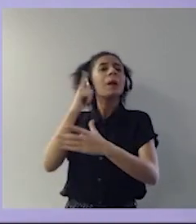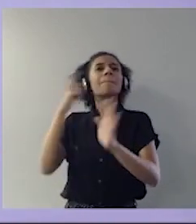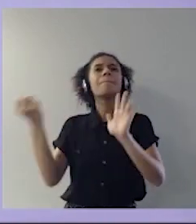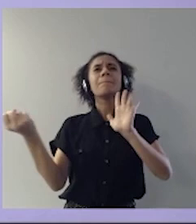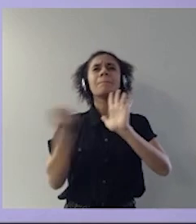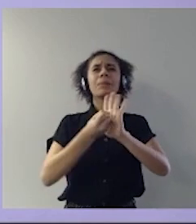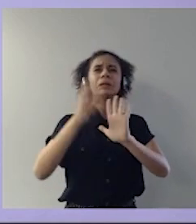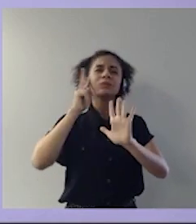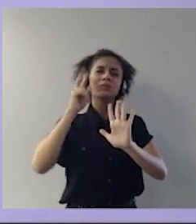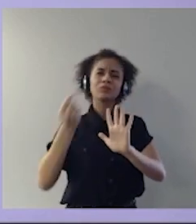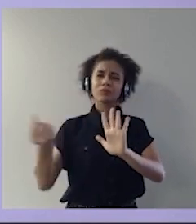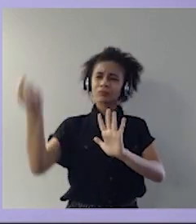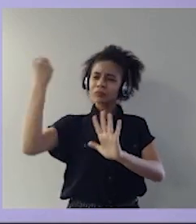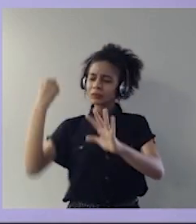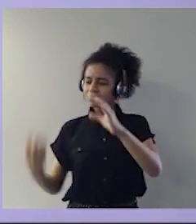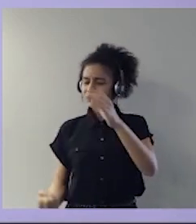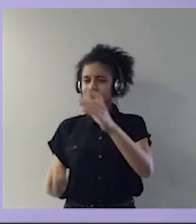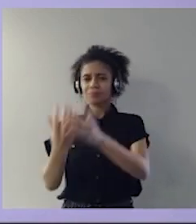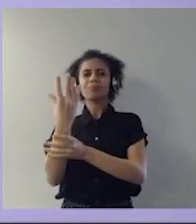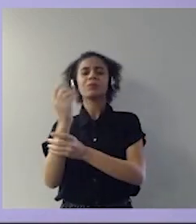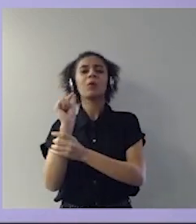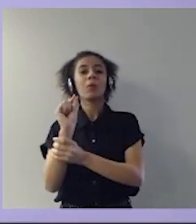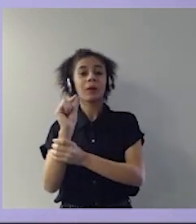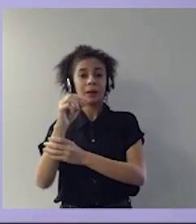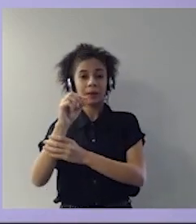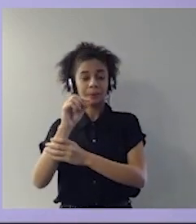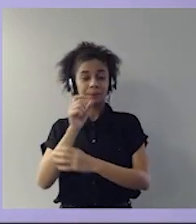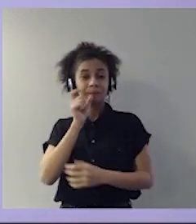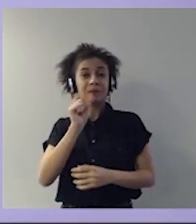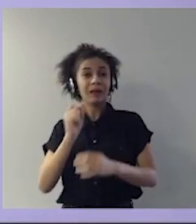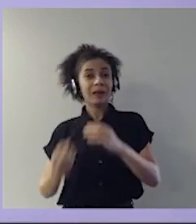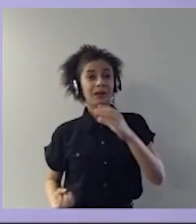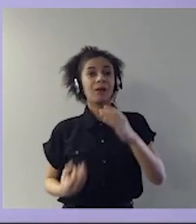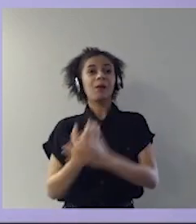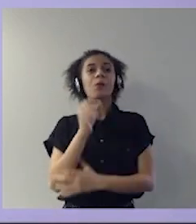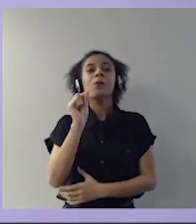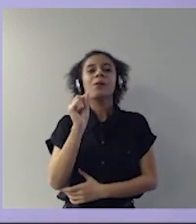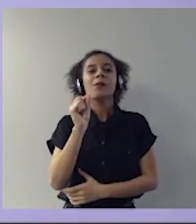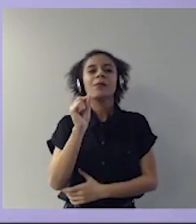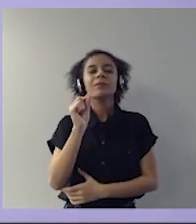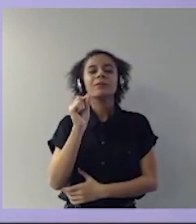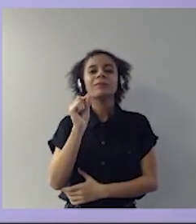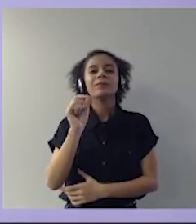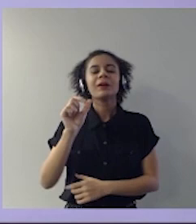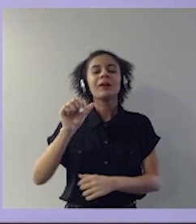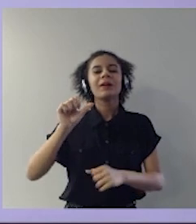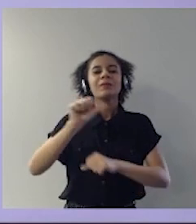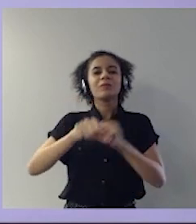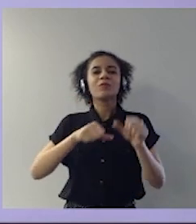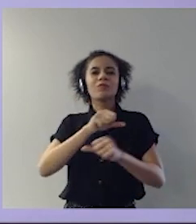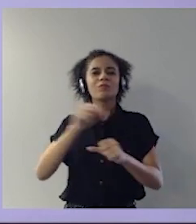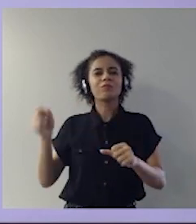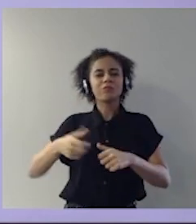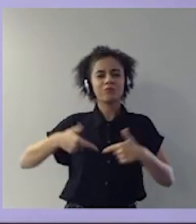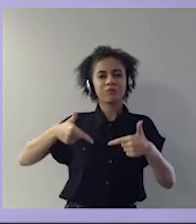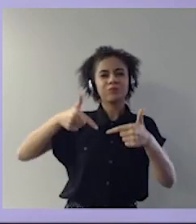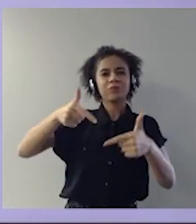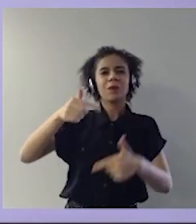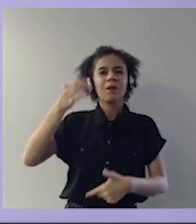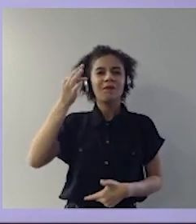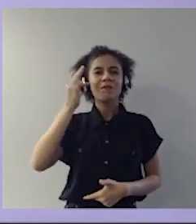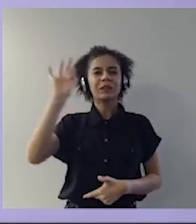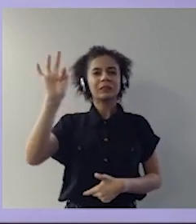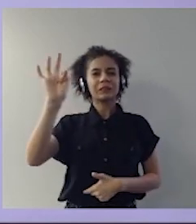que ele surgiu? O seu mito fundador é, sem dúvida alguma, a Revolução Francesa, que pôs fim ao